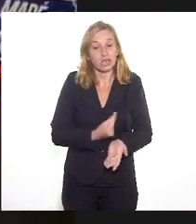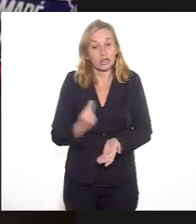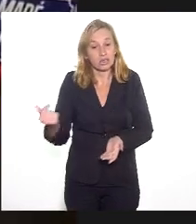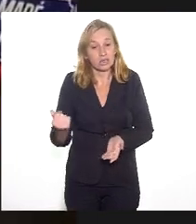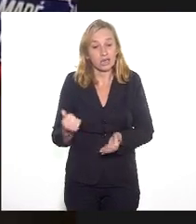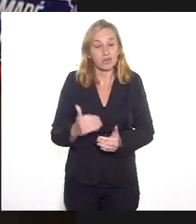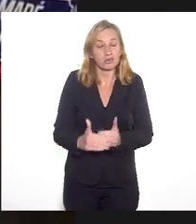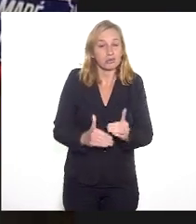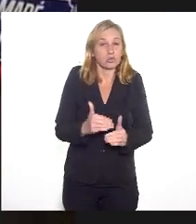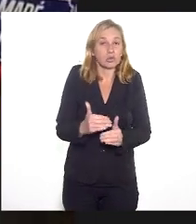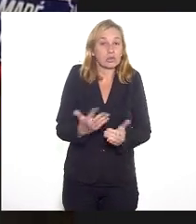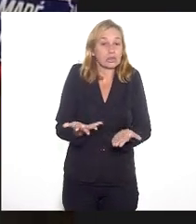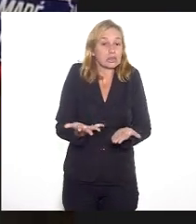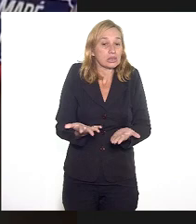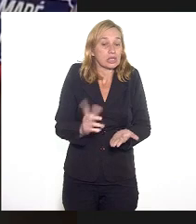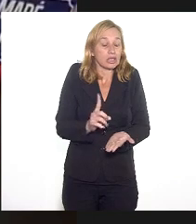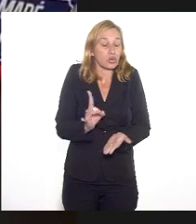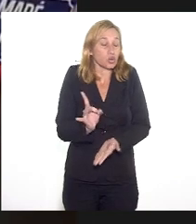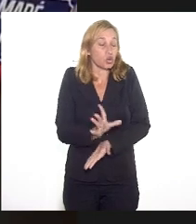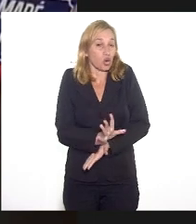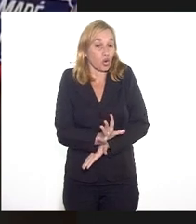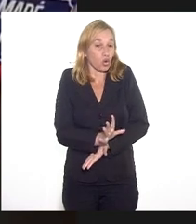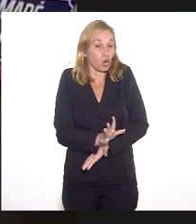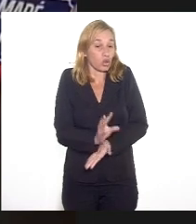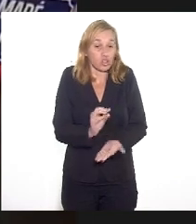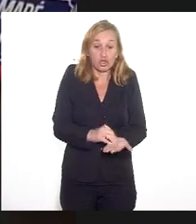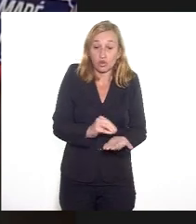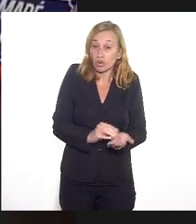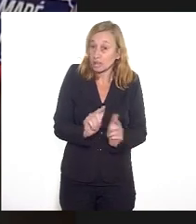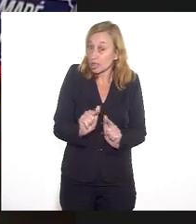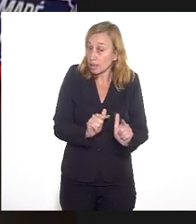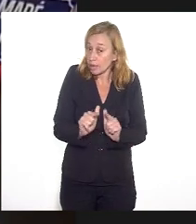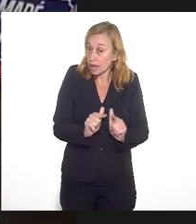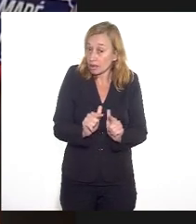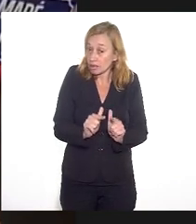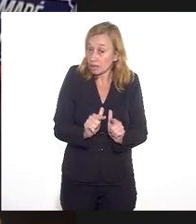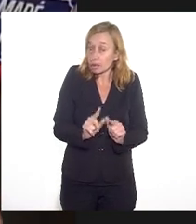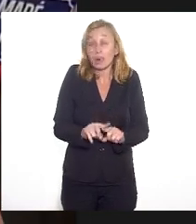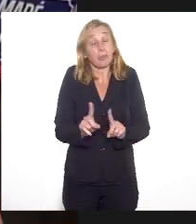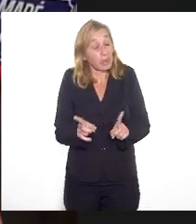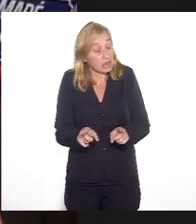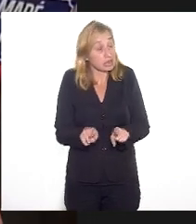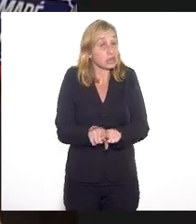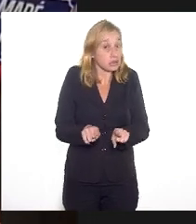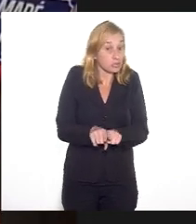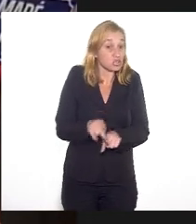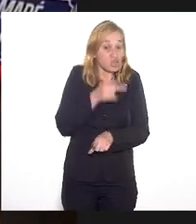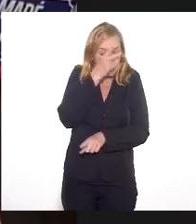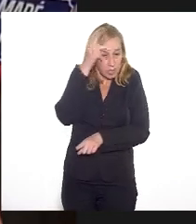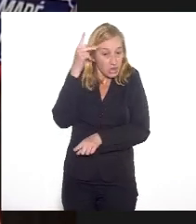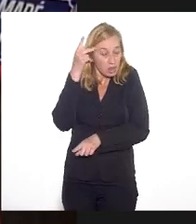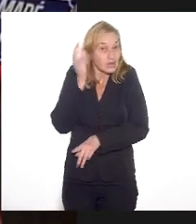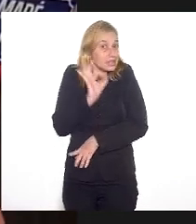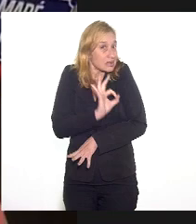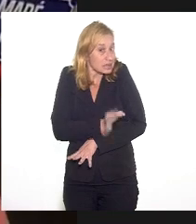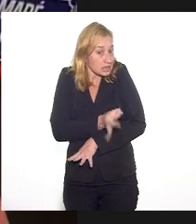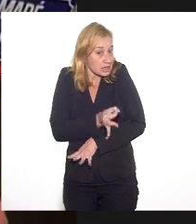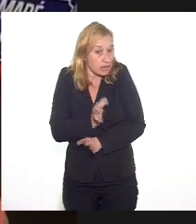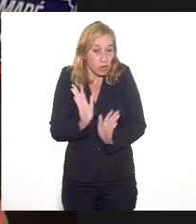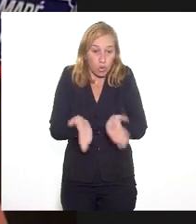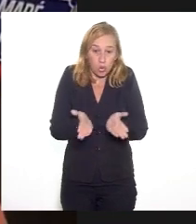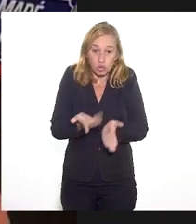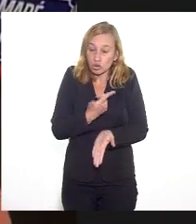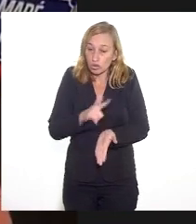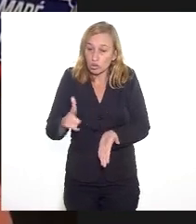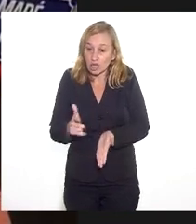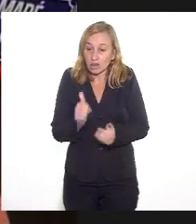desse processo não só de desemprego constante, mas de pessoas que, evidentemente, hoje não têm